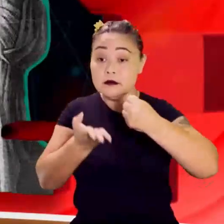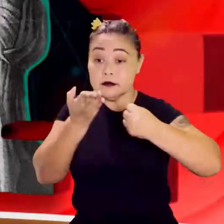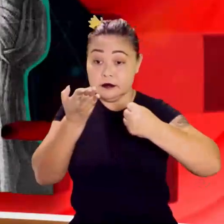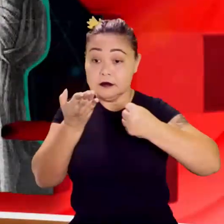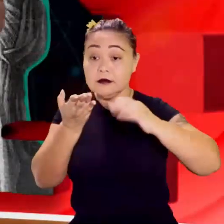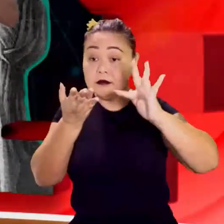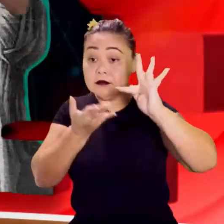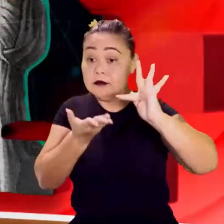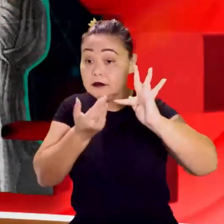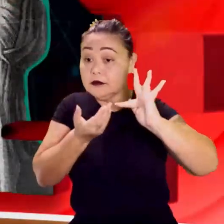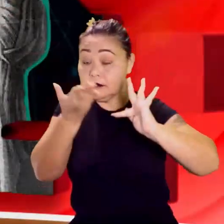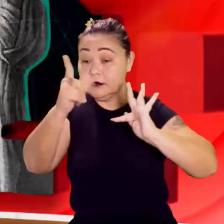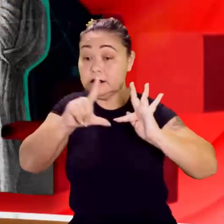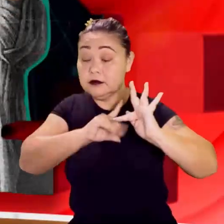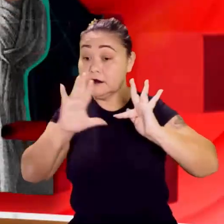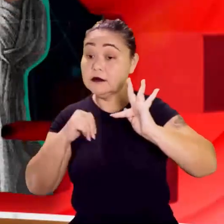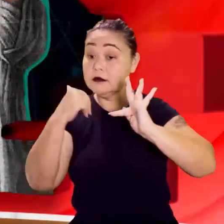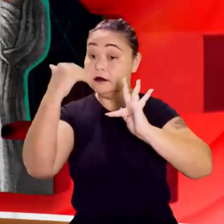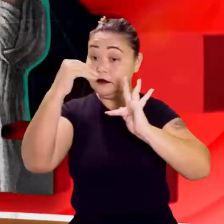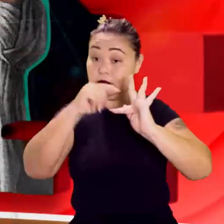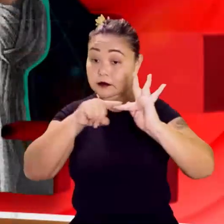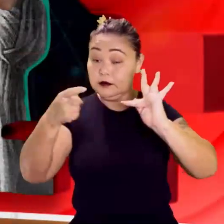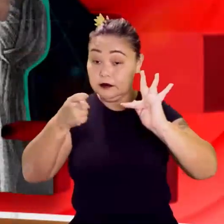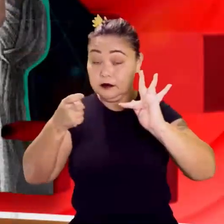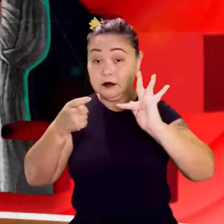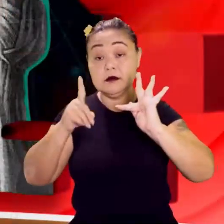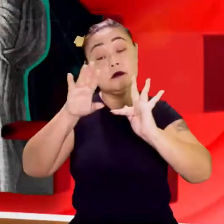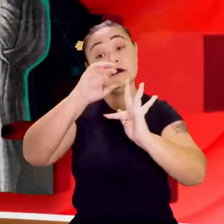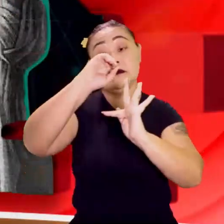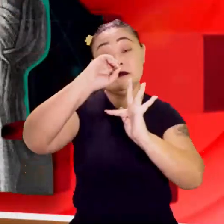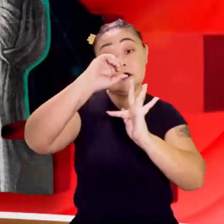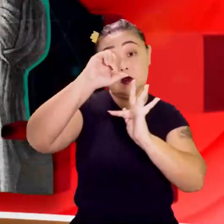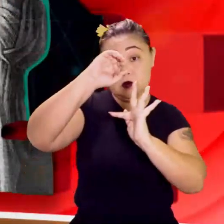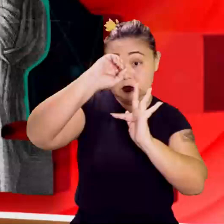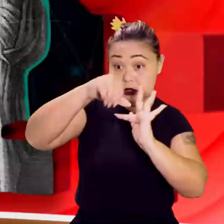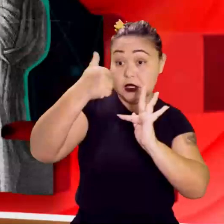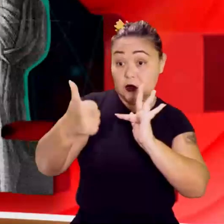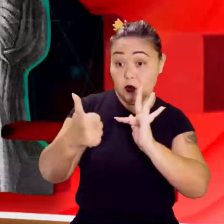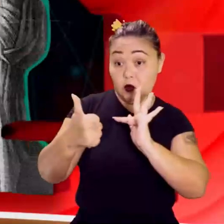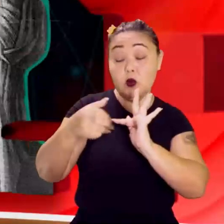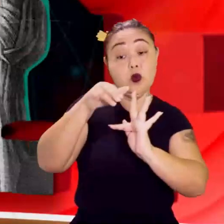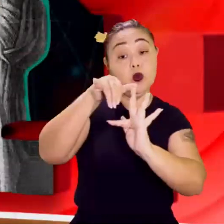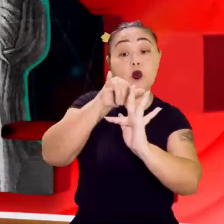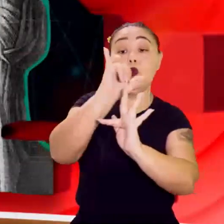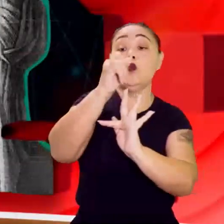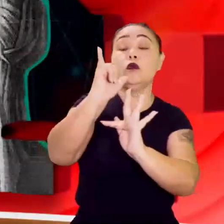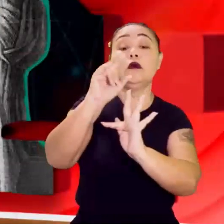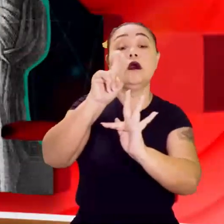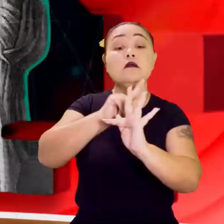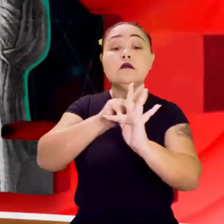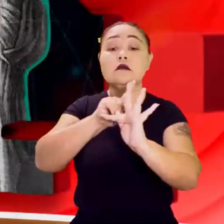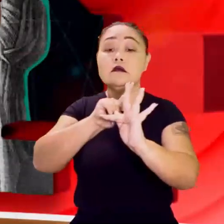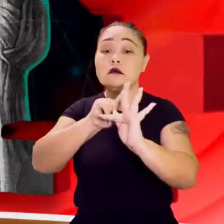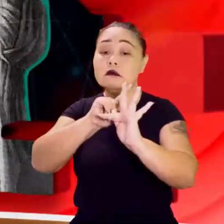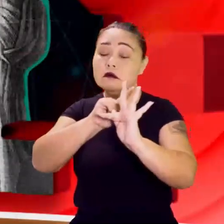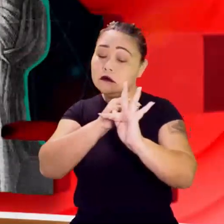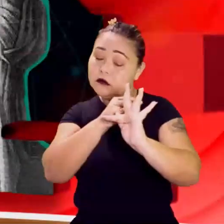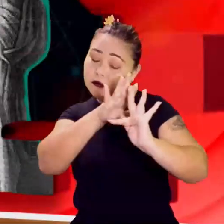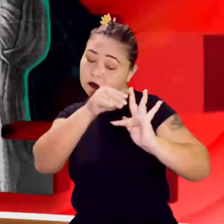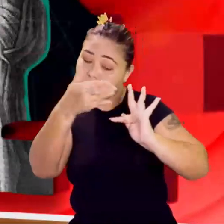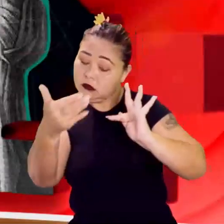exponencial, ela fica sempre acima do eixo x. E toca o 0, 1. No y. No y. E essa fica do